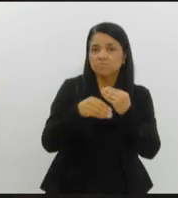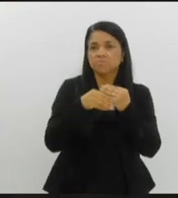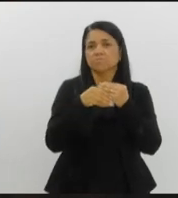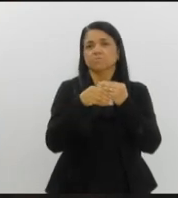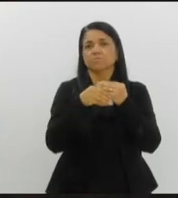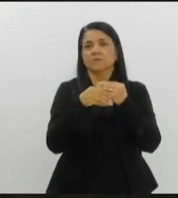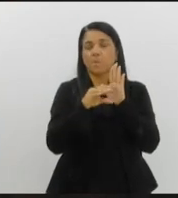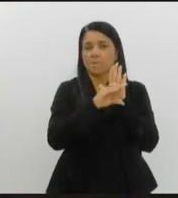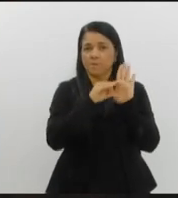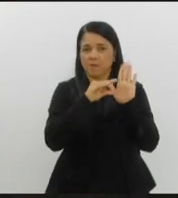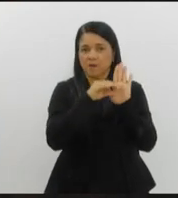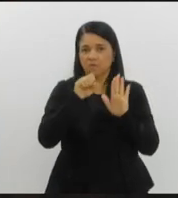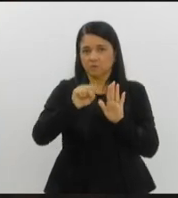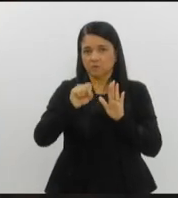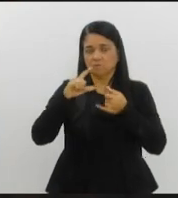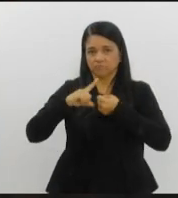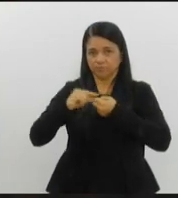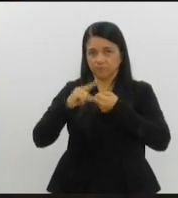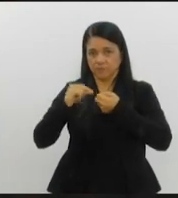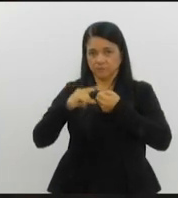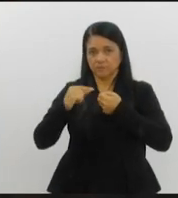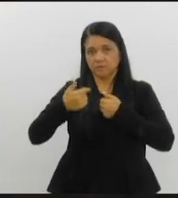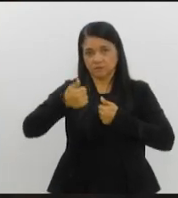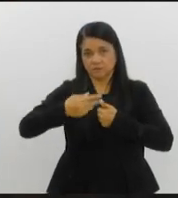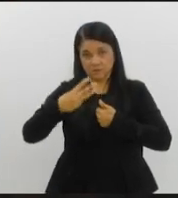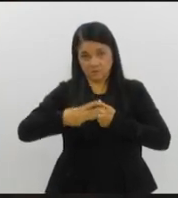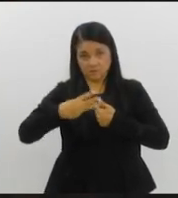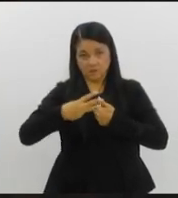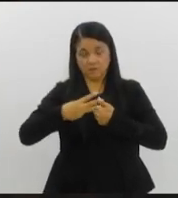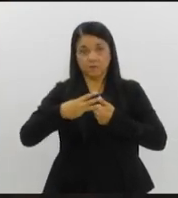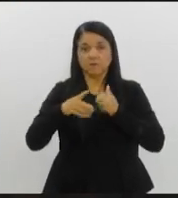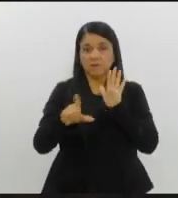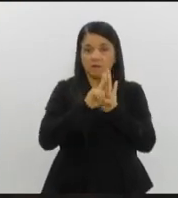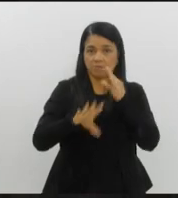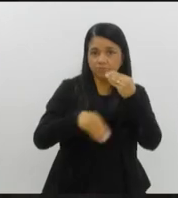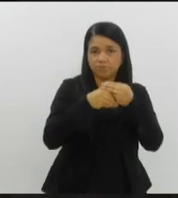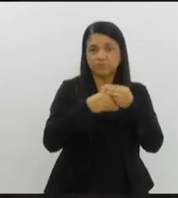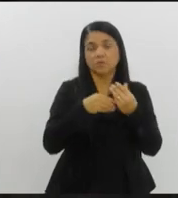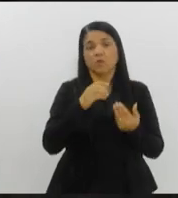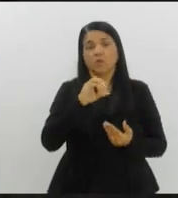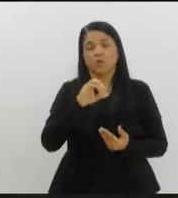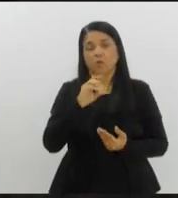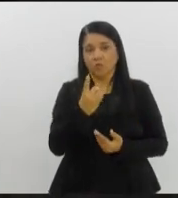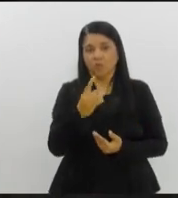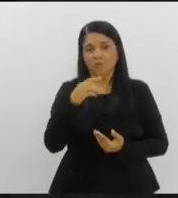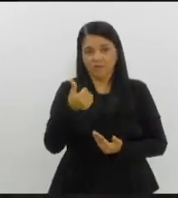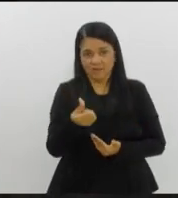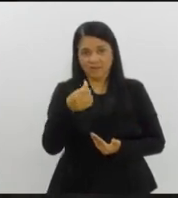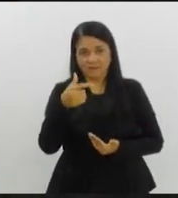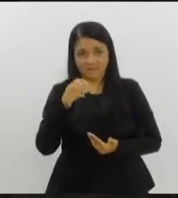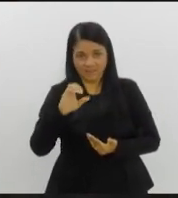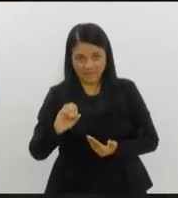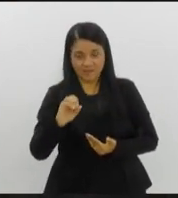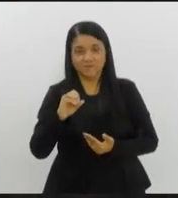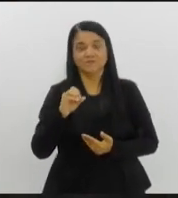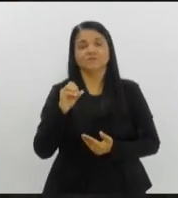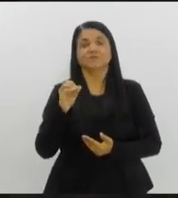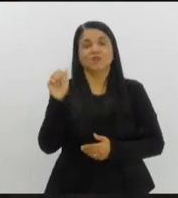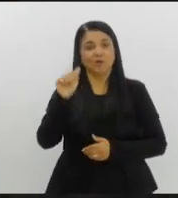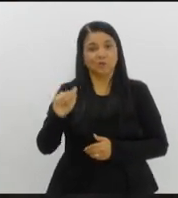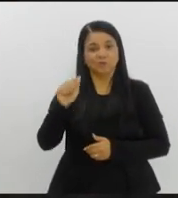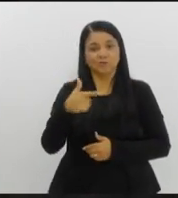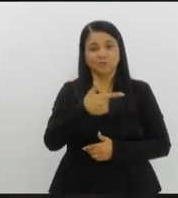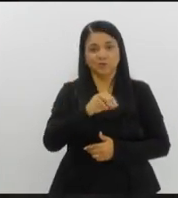base no parágrafo 8º do artigo 3º da Lei Complementar número 160, de 7 de agosto de 2017, e na